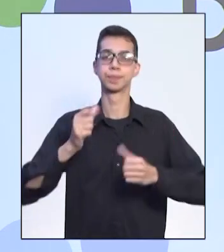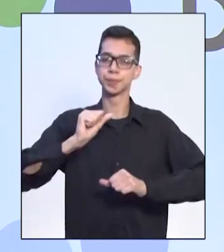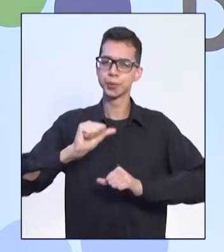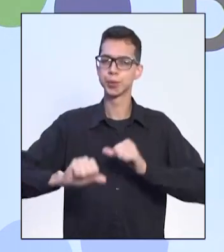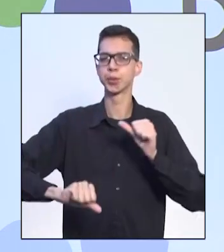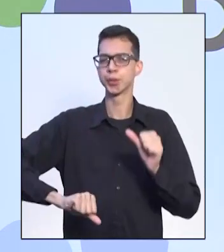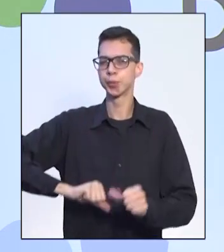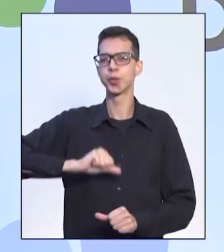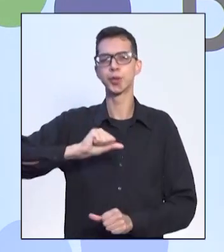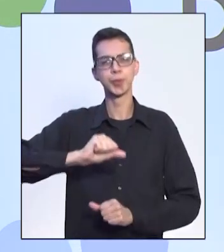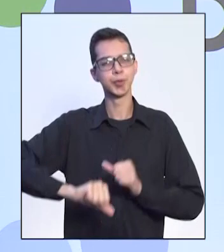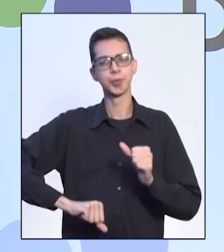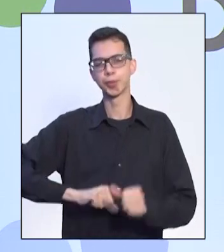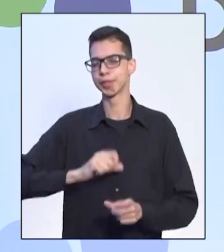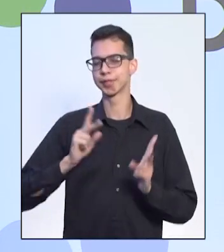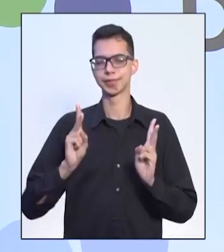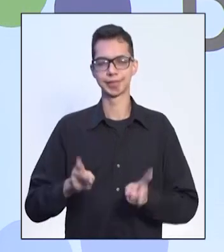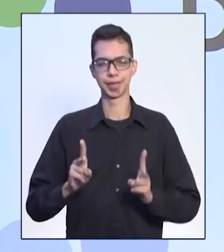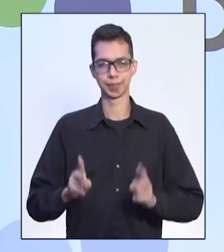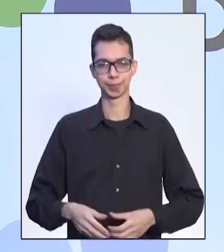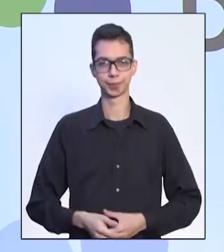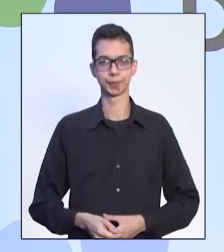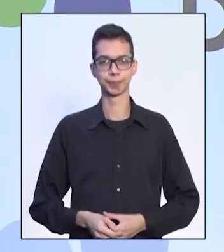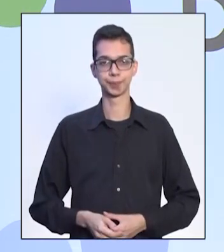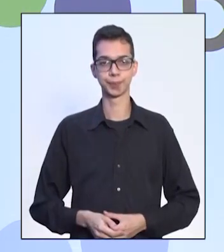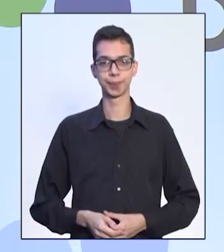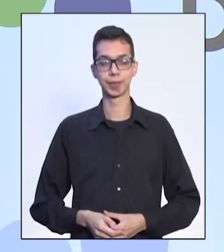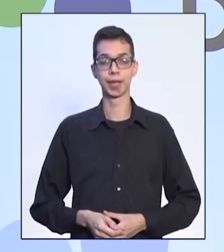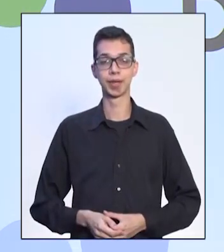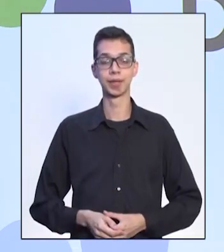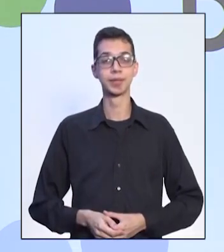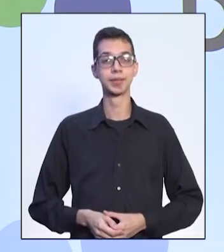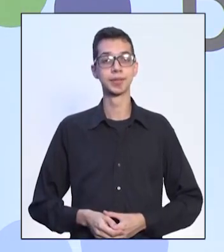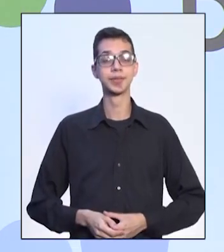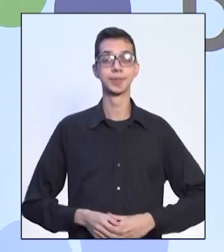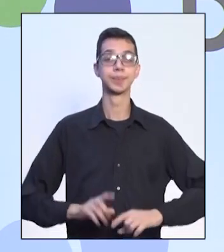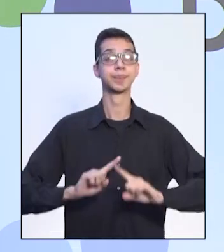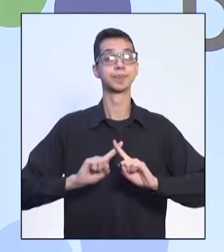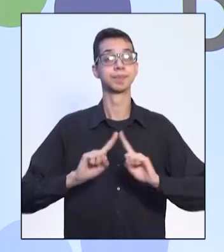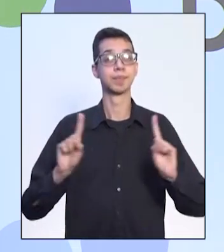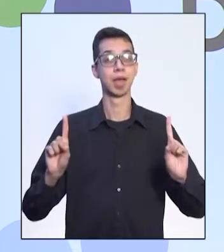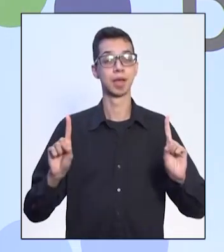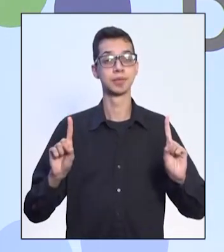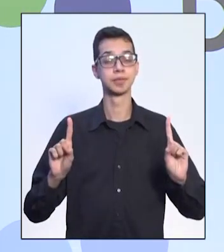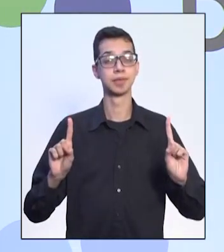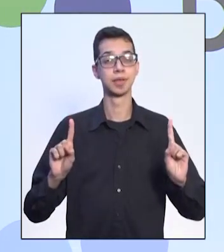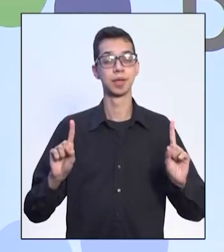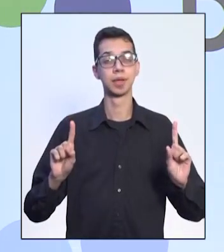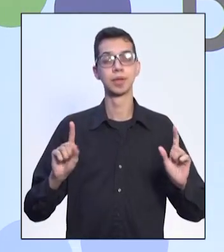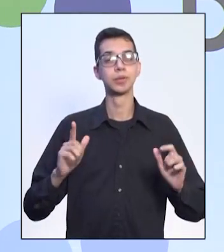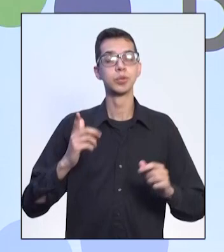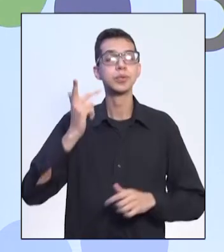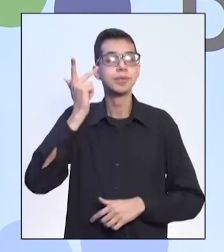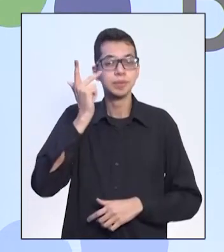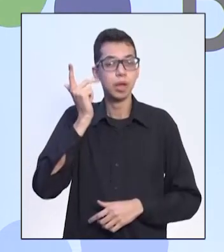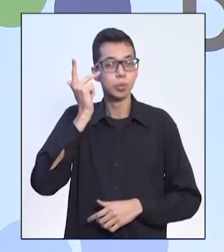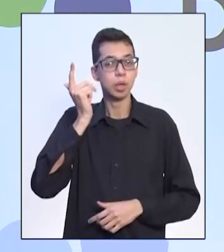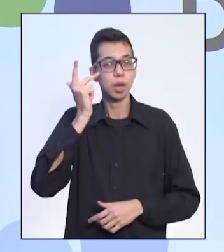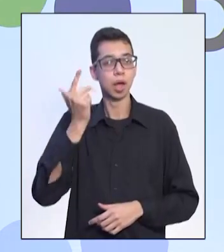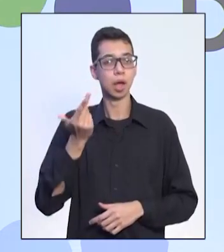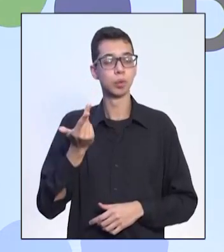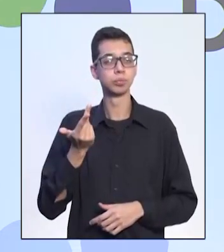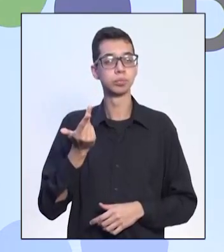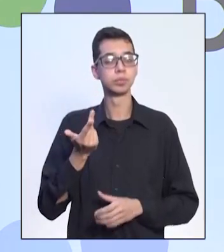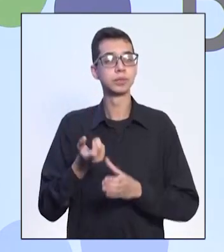a natureza tem como algo natural, sendo redundante aqui, criar a cultura. Né? Então a gente pode dizer que a cultura é